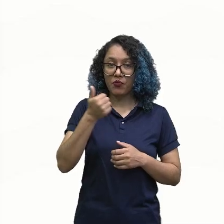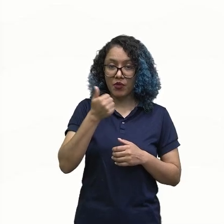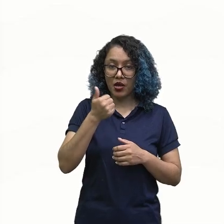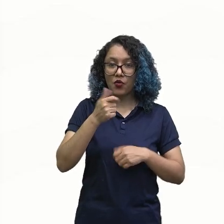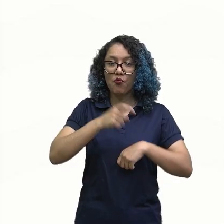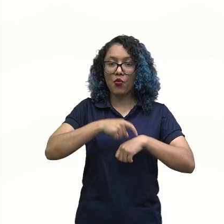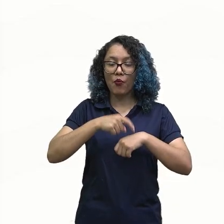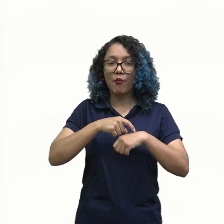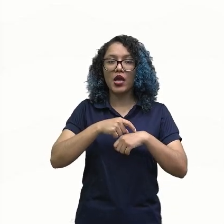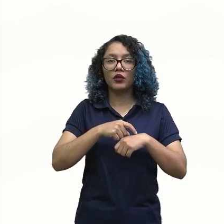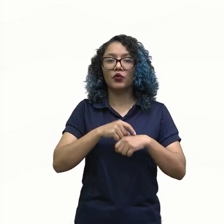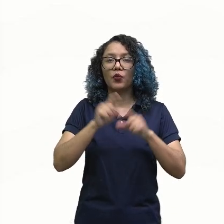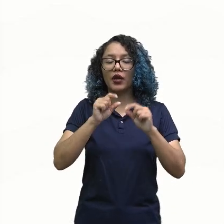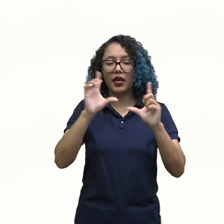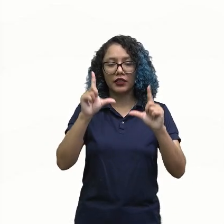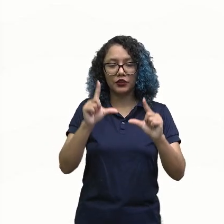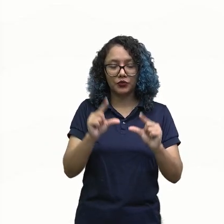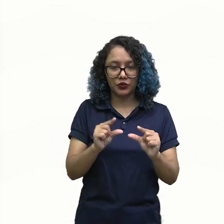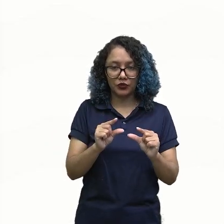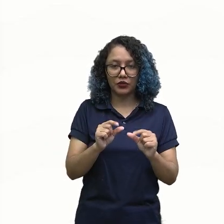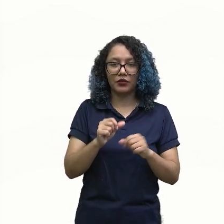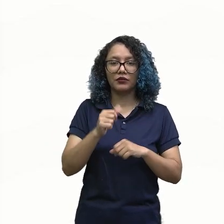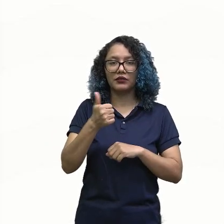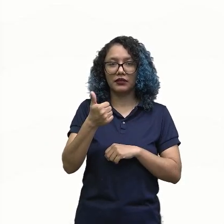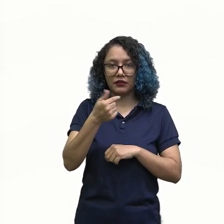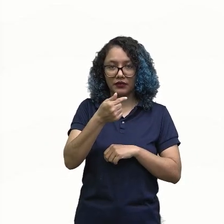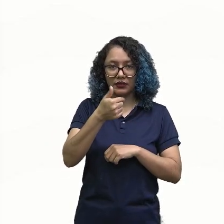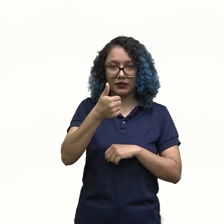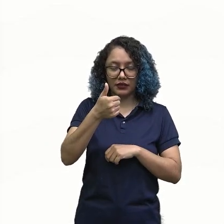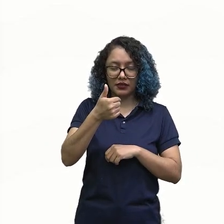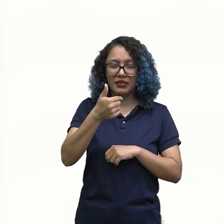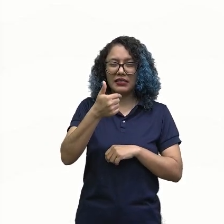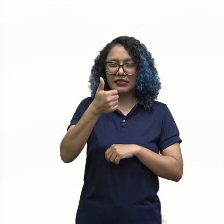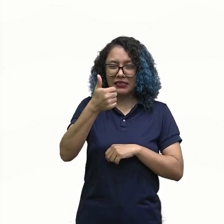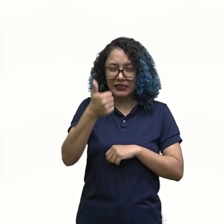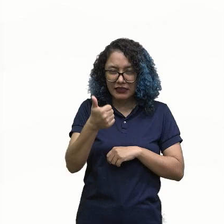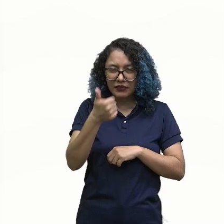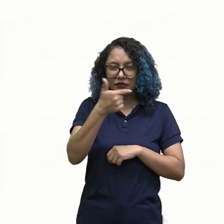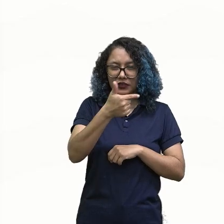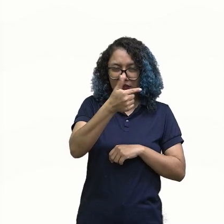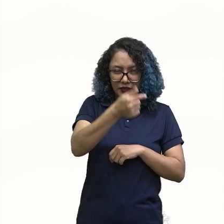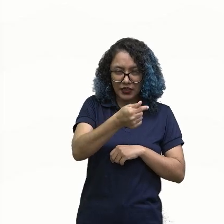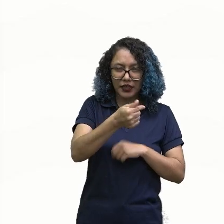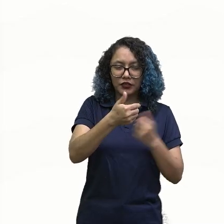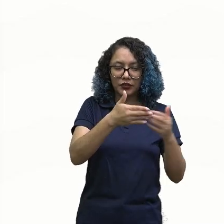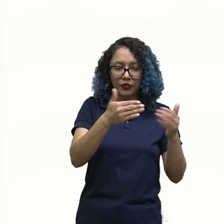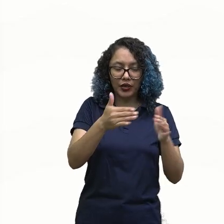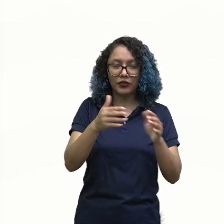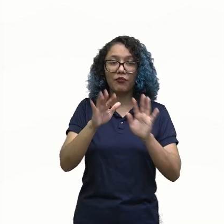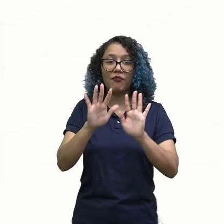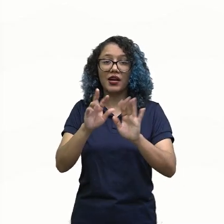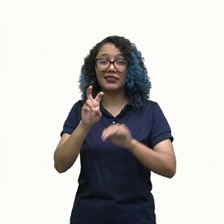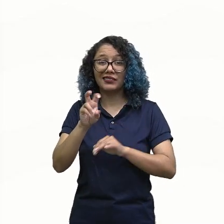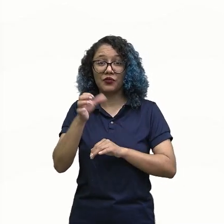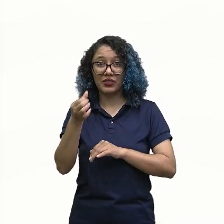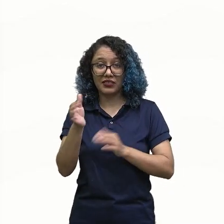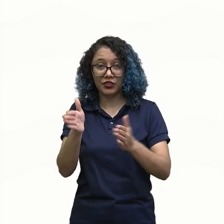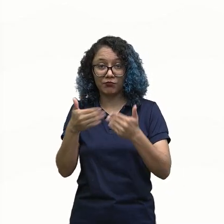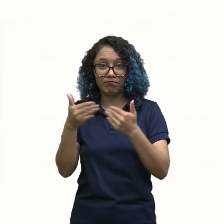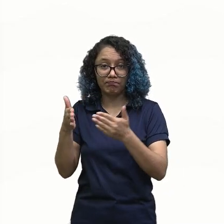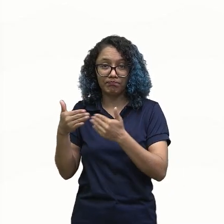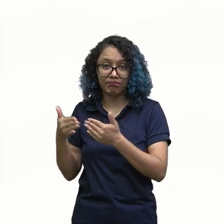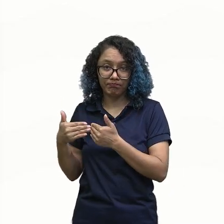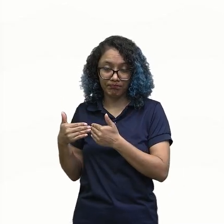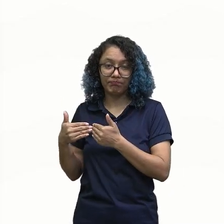redução, então 127 foram abertas, mas 53 foram fechadas. E aí nós vamos